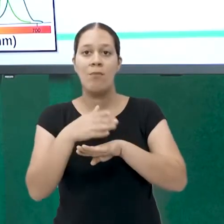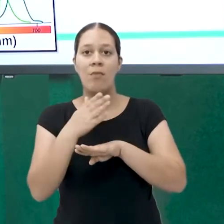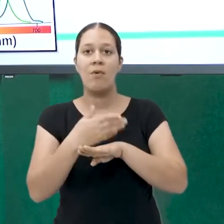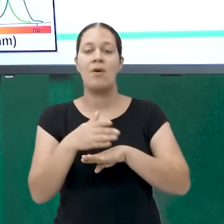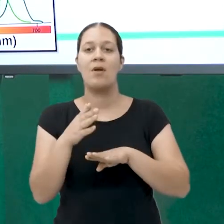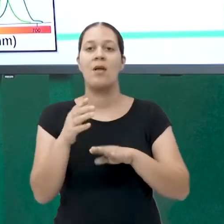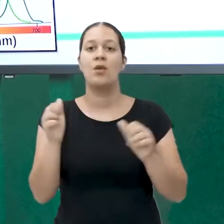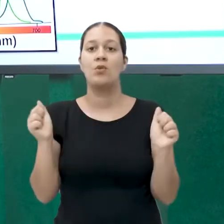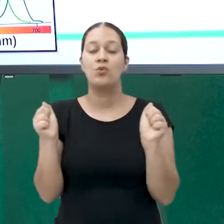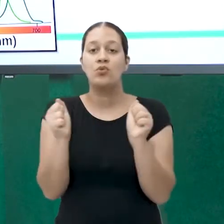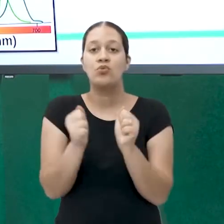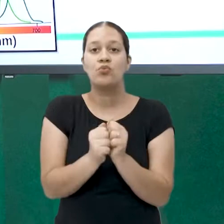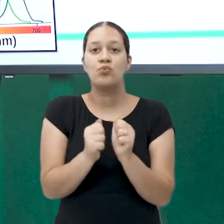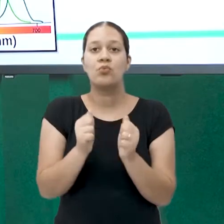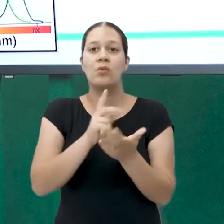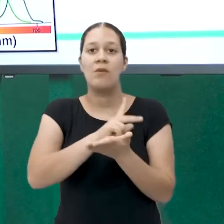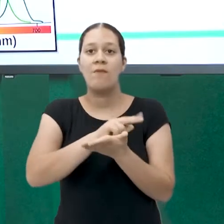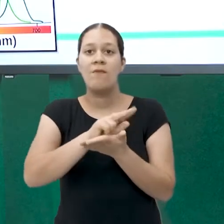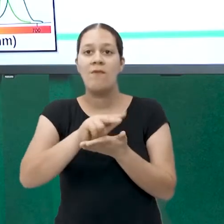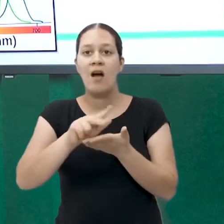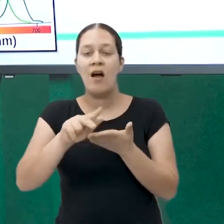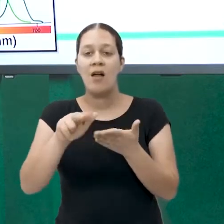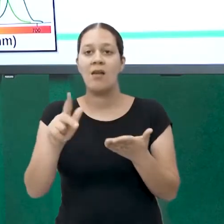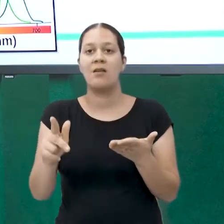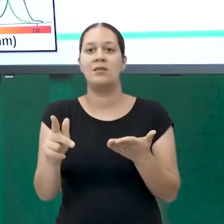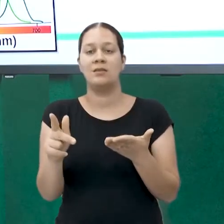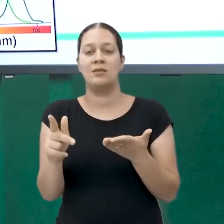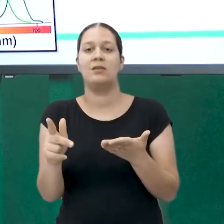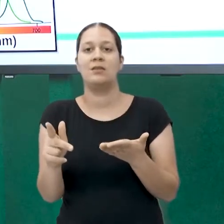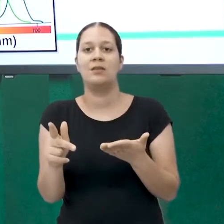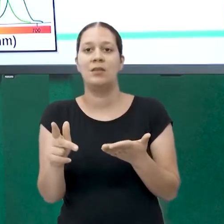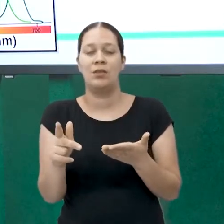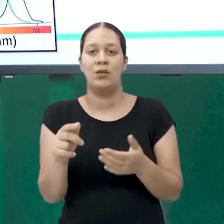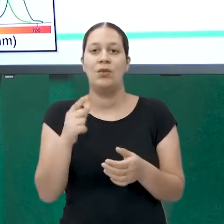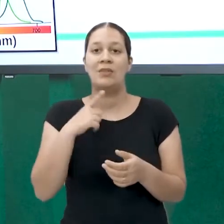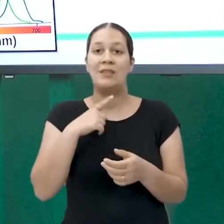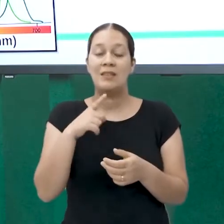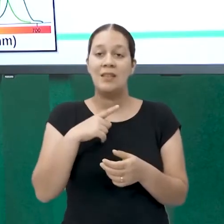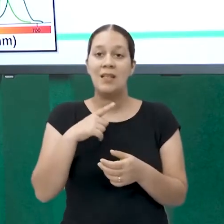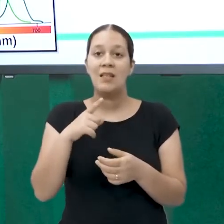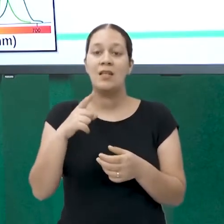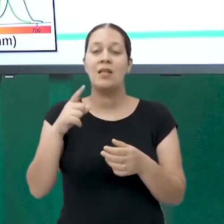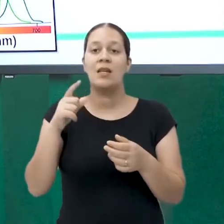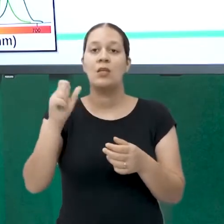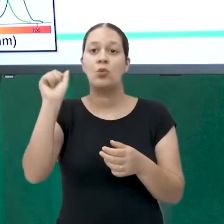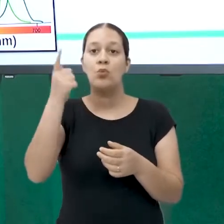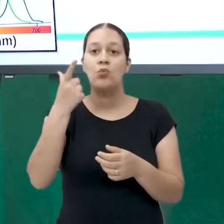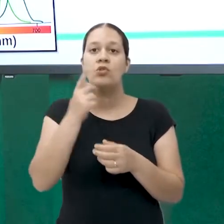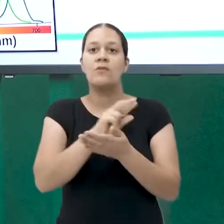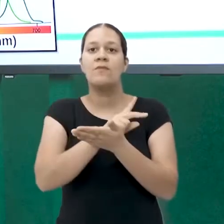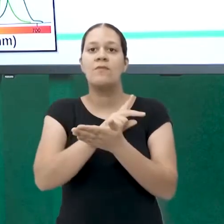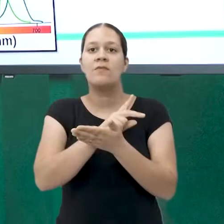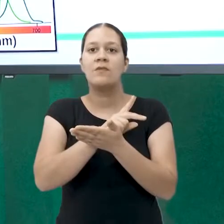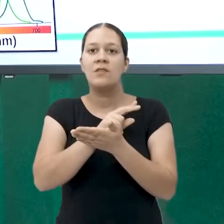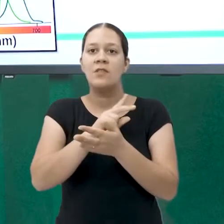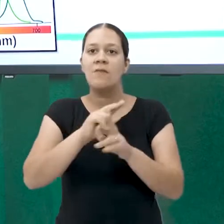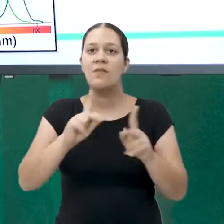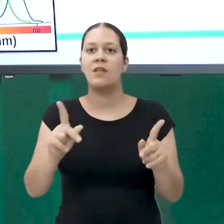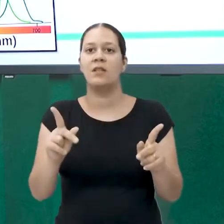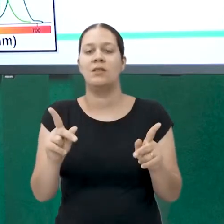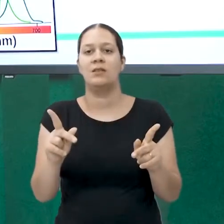A luz, na verdade, branca, ela é a junção de vários comprimentos de onda, vários feixes de